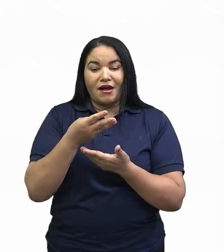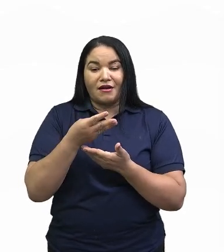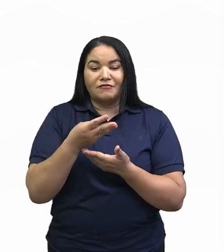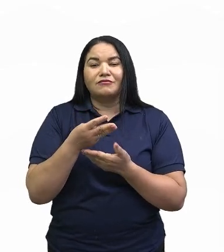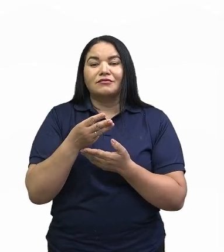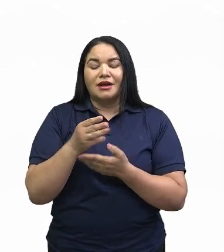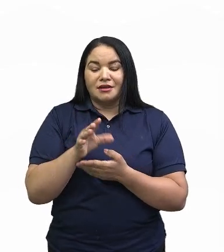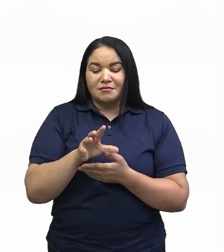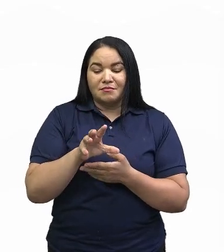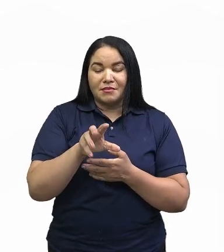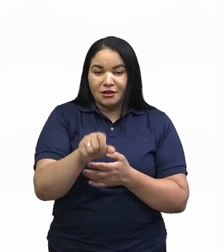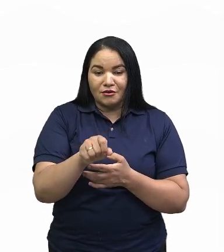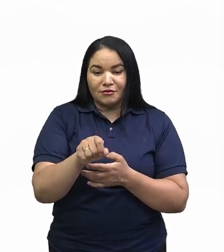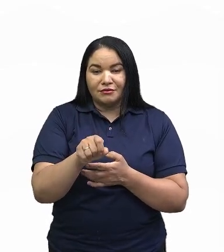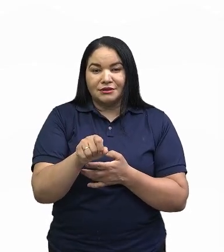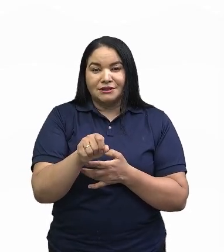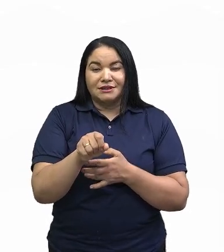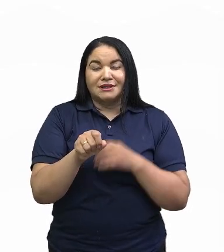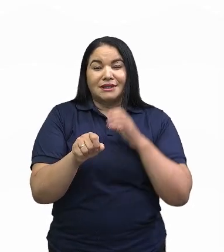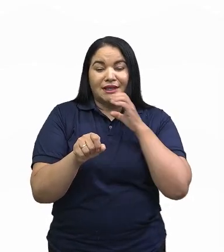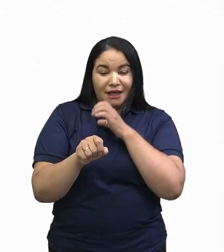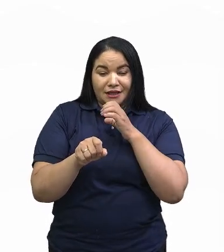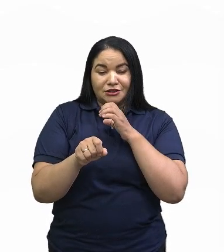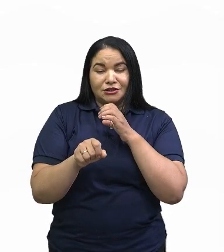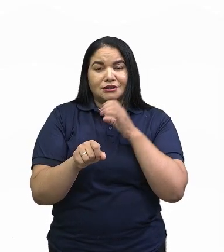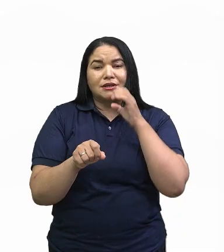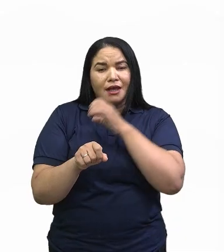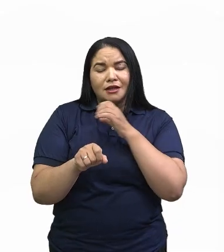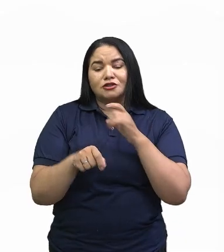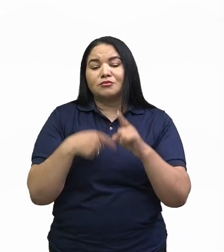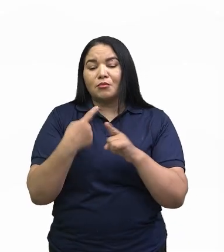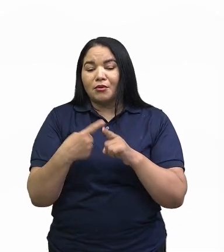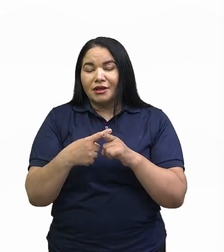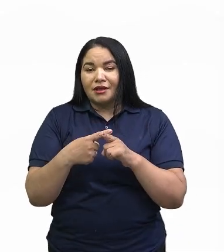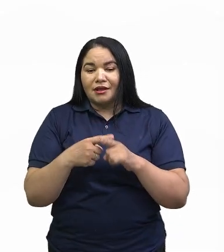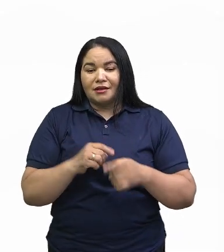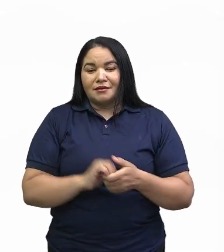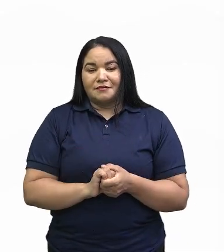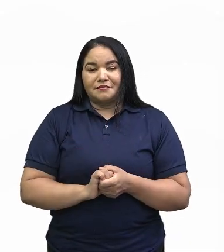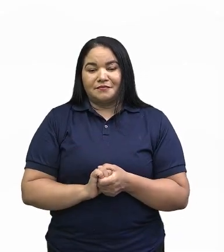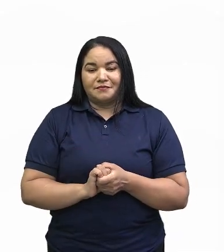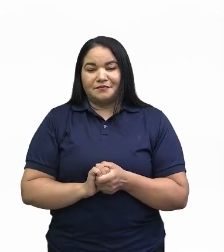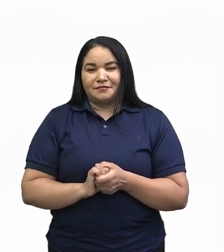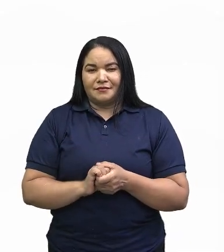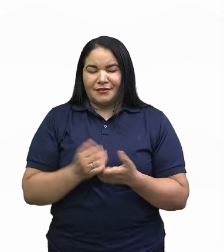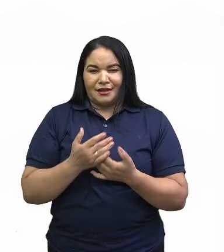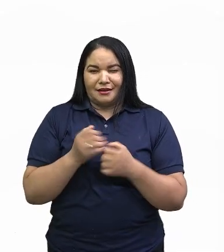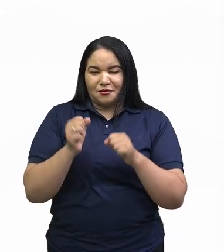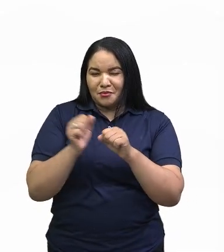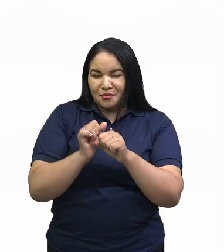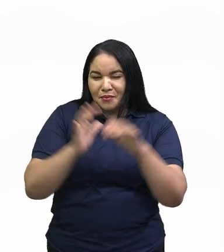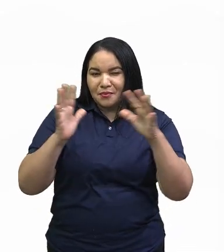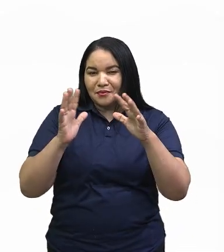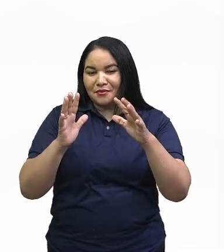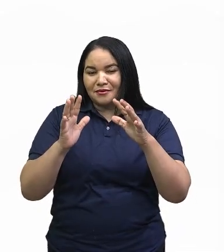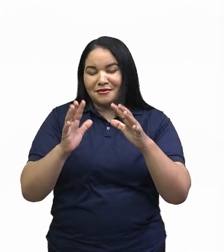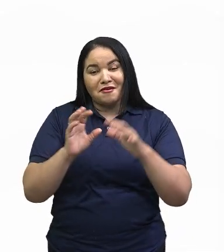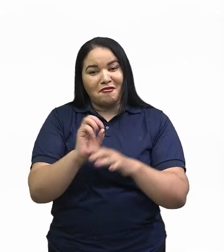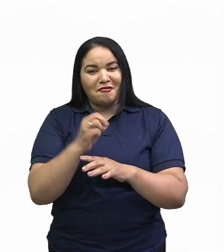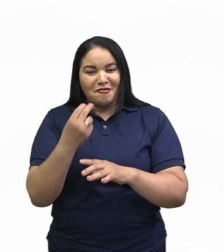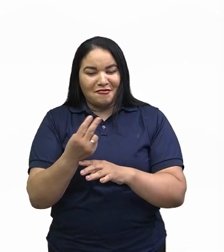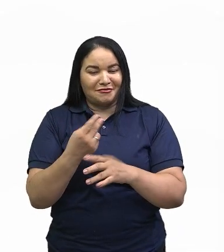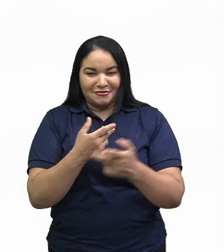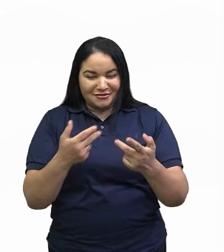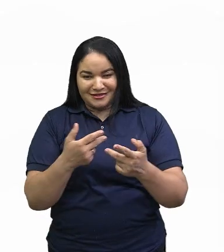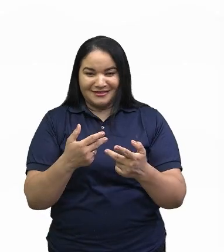aconteceu o quê? Esquentou. Por que isto? Será que é magia ou alguma